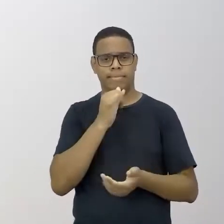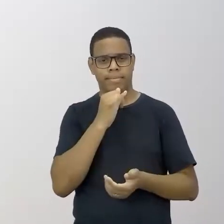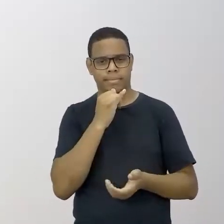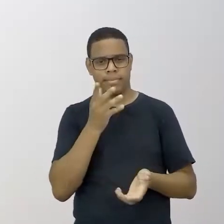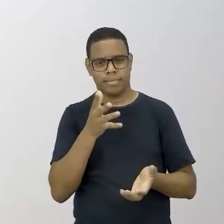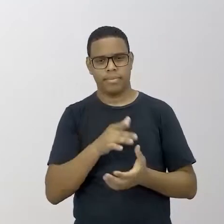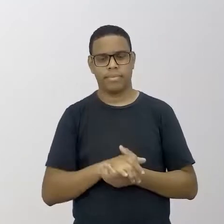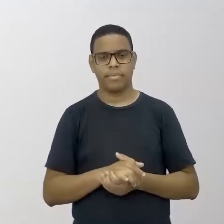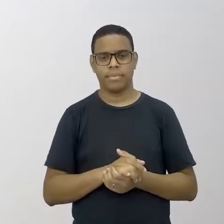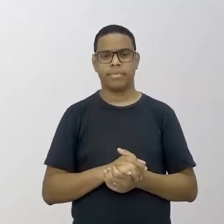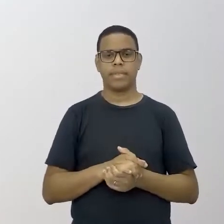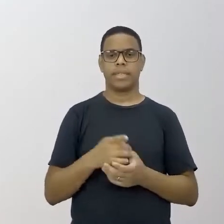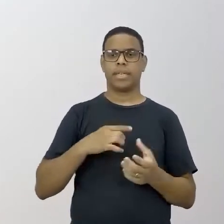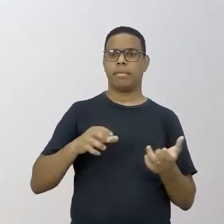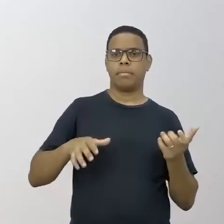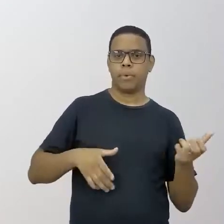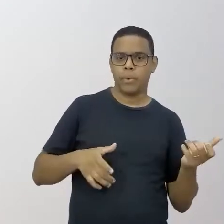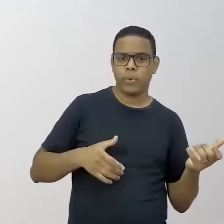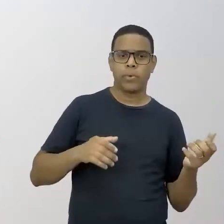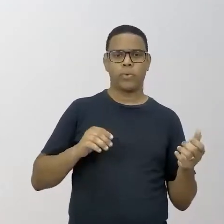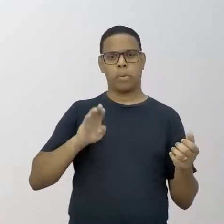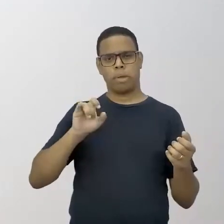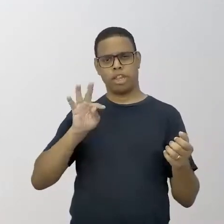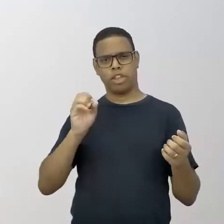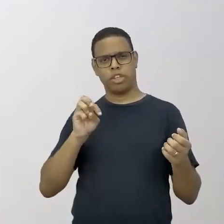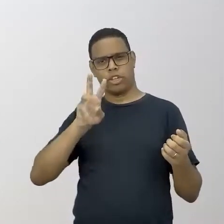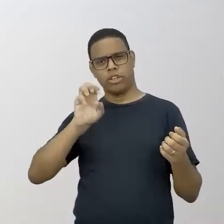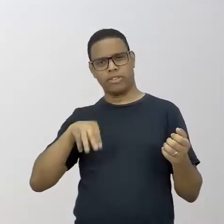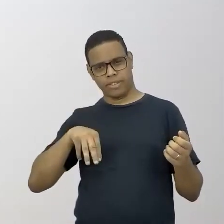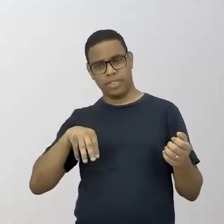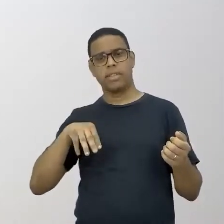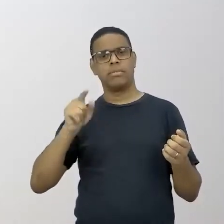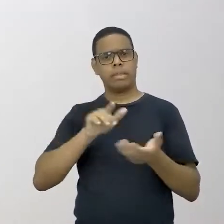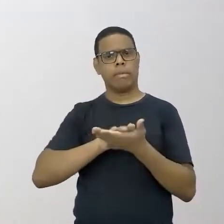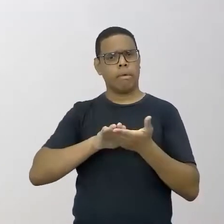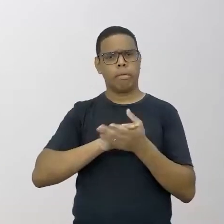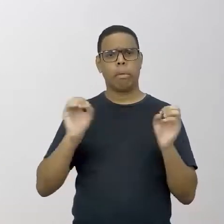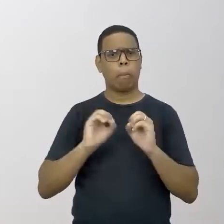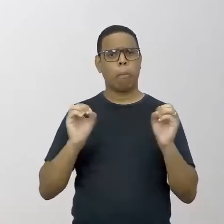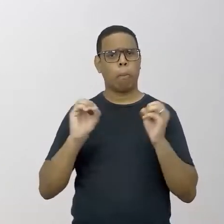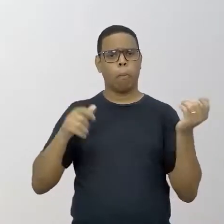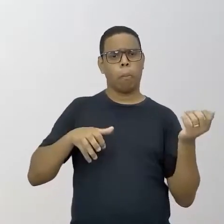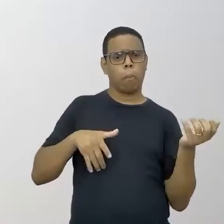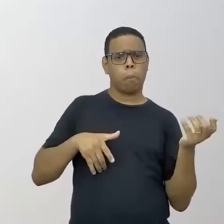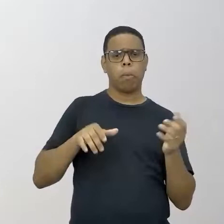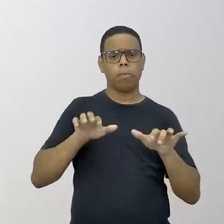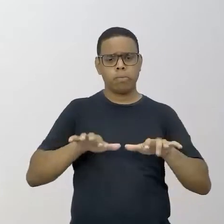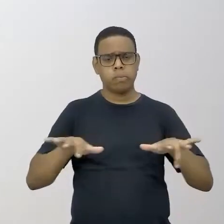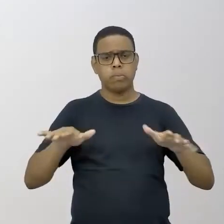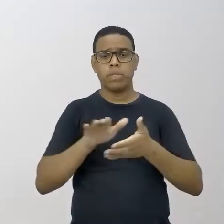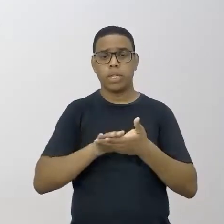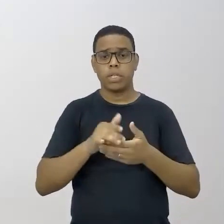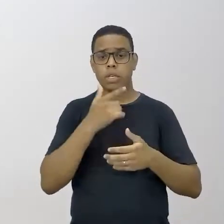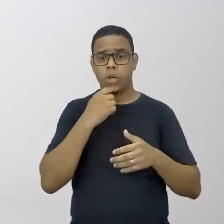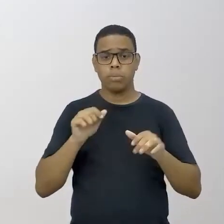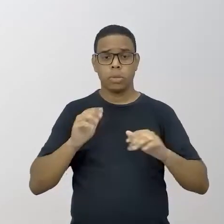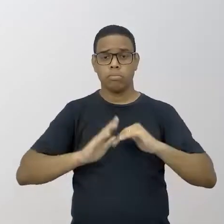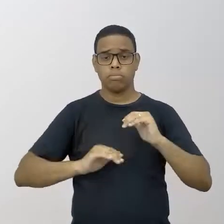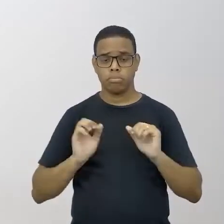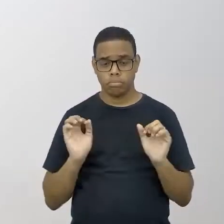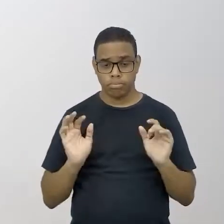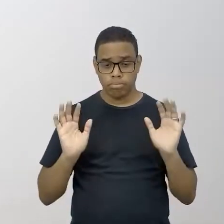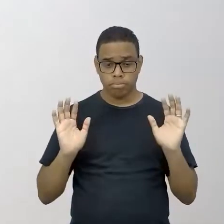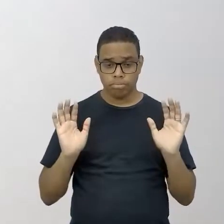exemplo, uma composição do Beethoven ou de algum grande compositor. Nada disso, ele só levantou as